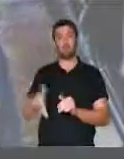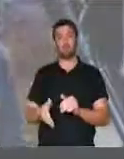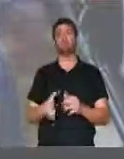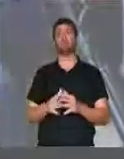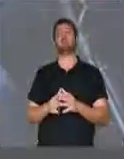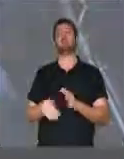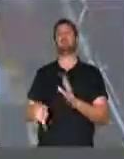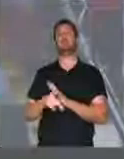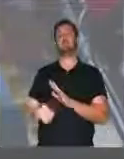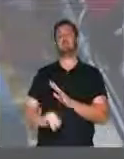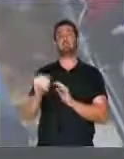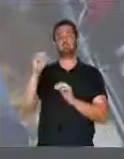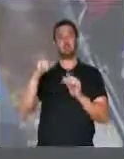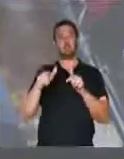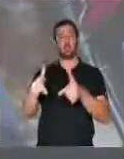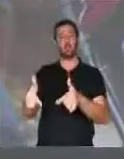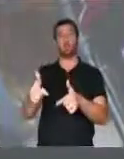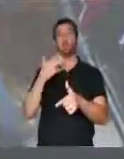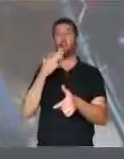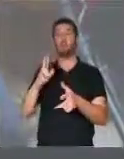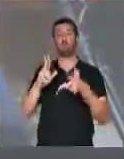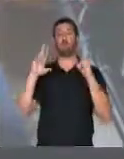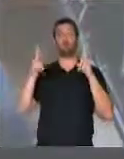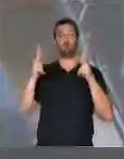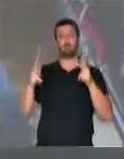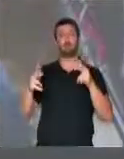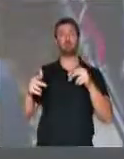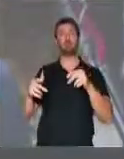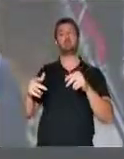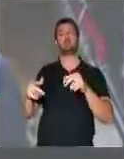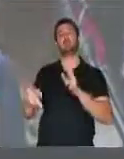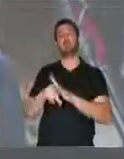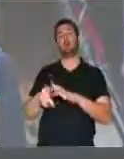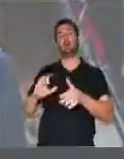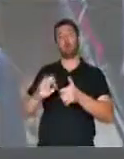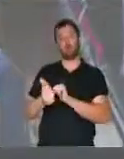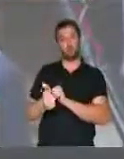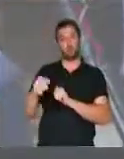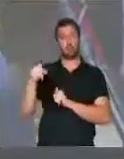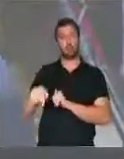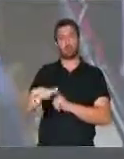participaram dessa importante iniciativa para o esporte, lazer e para o turismo de